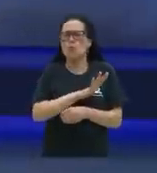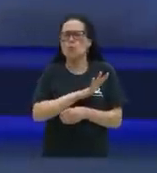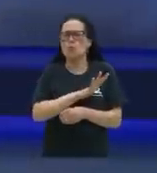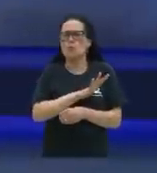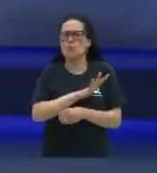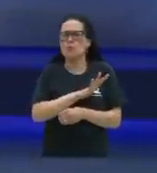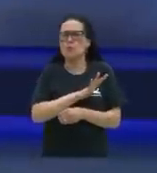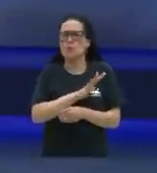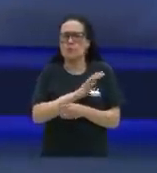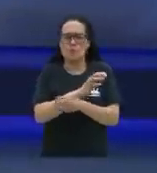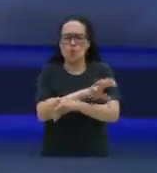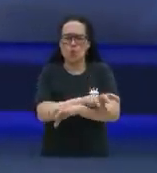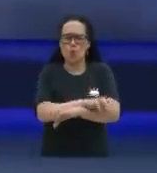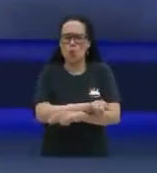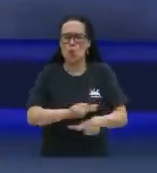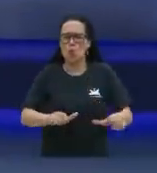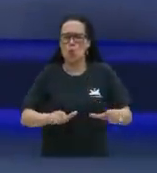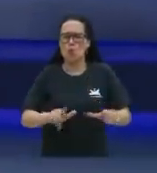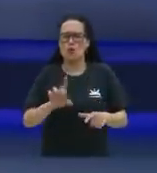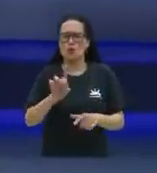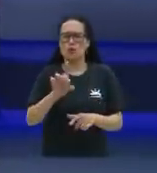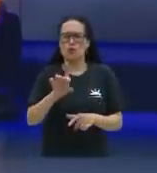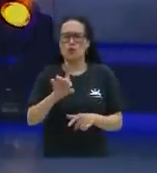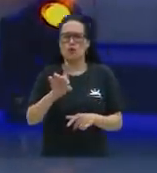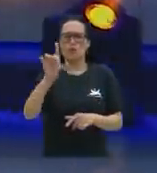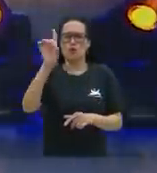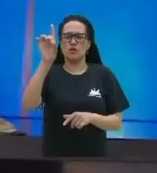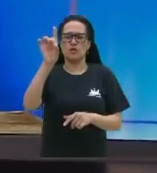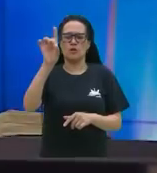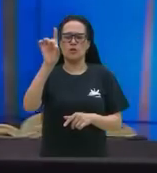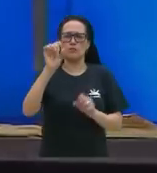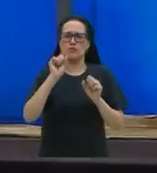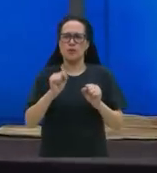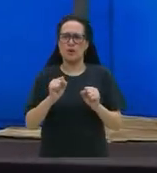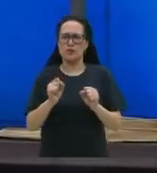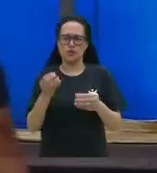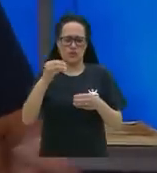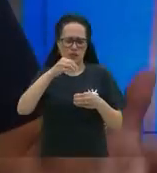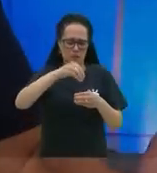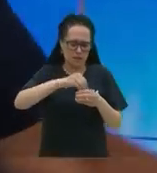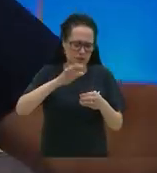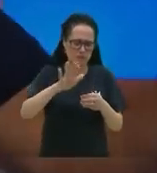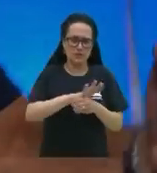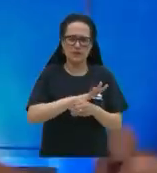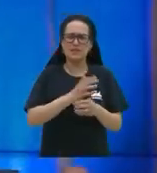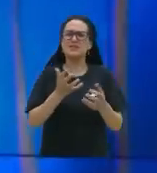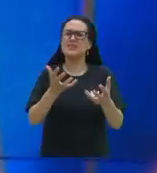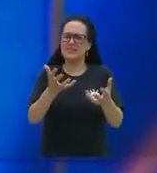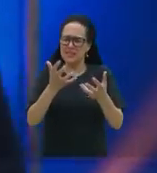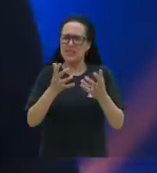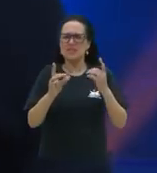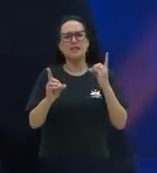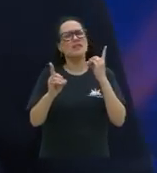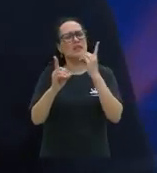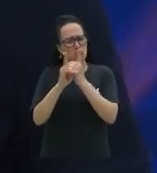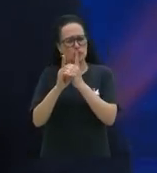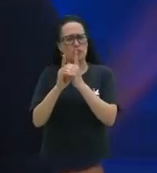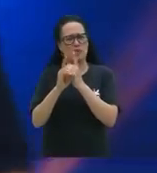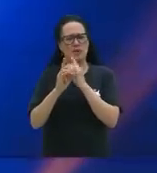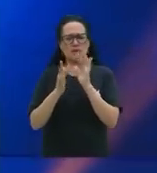que só Ele pode preencher, só Deus pode preencher. Queira ter esse encontro com